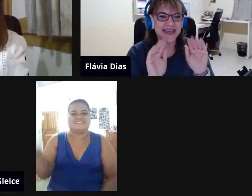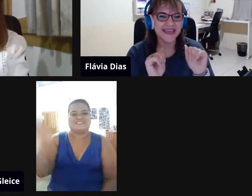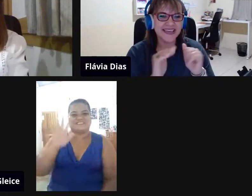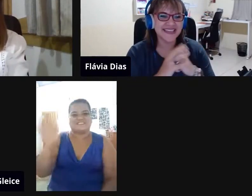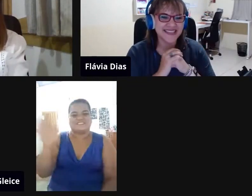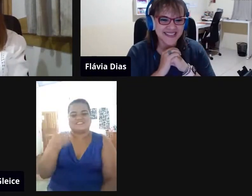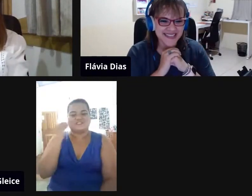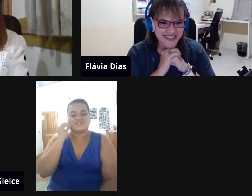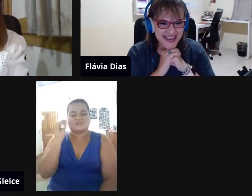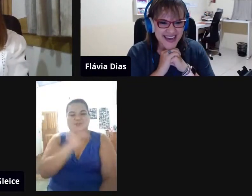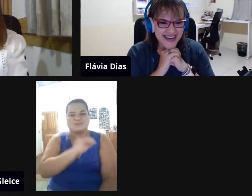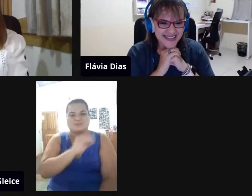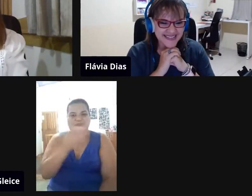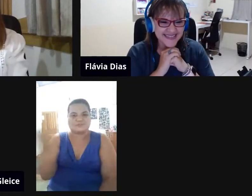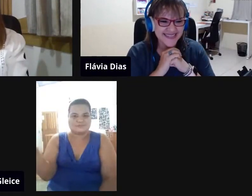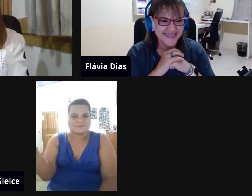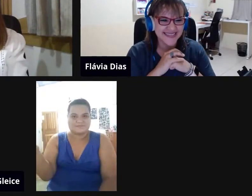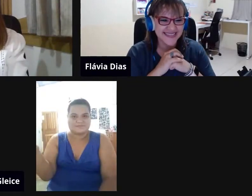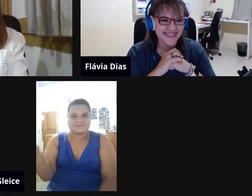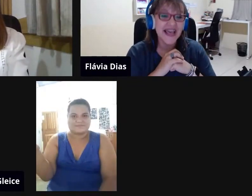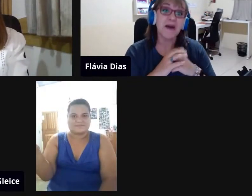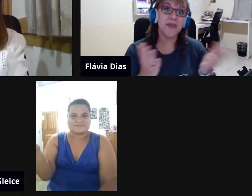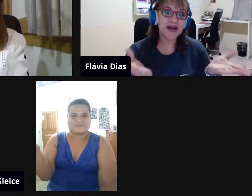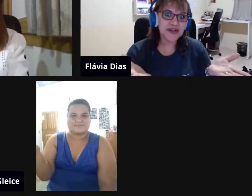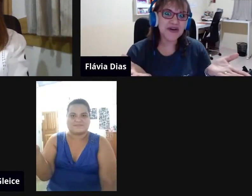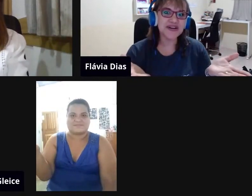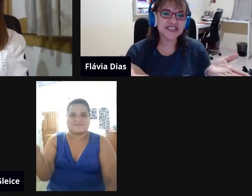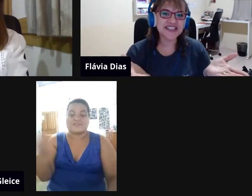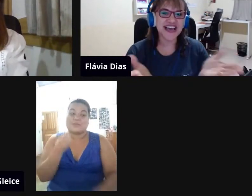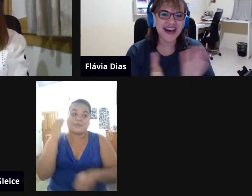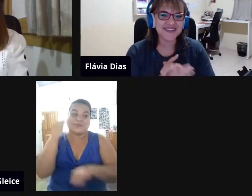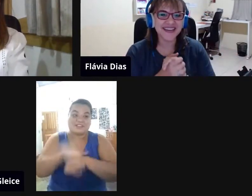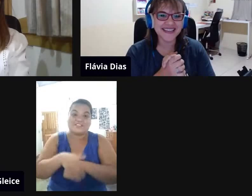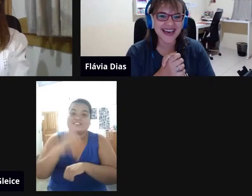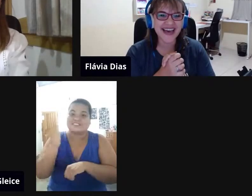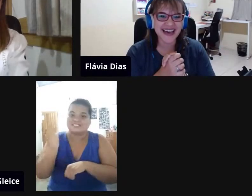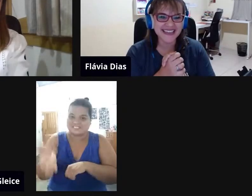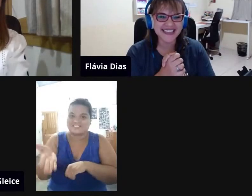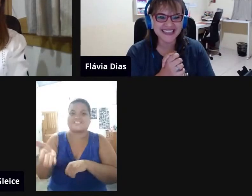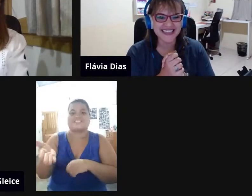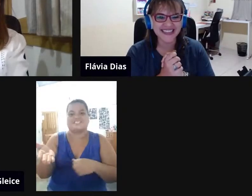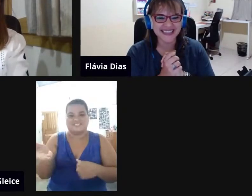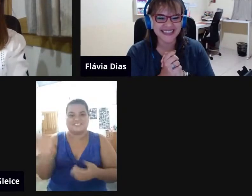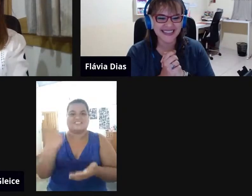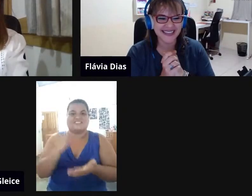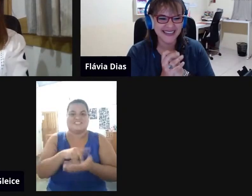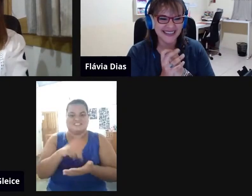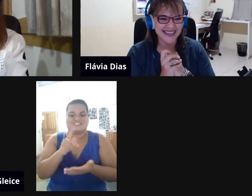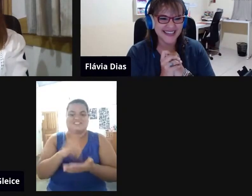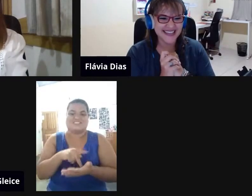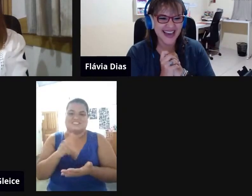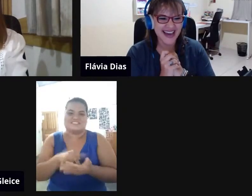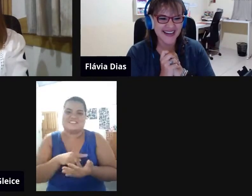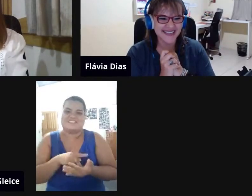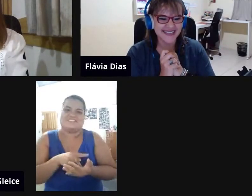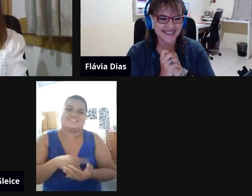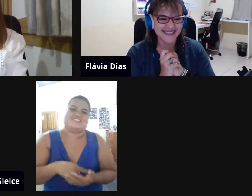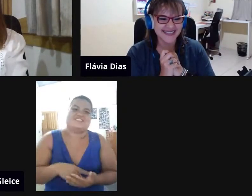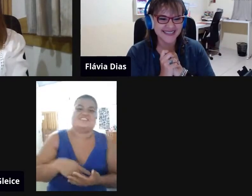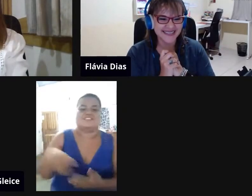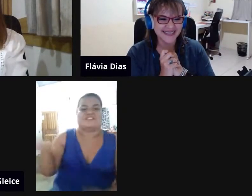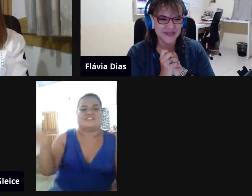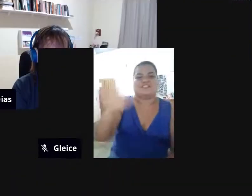gente. Obrigada. Beijo, boa noite. tchau. Pra mim, boa noite já, né? Boa noite já, verdade. Tchau.